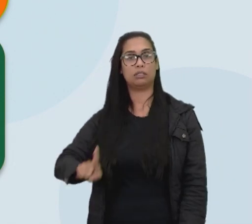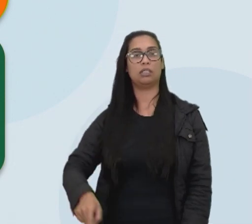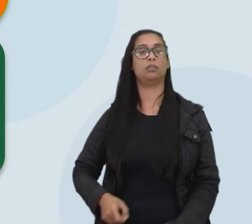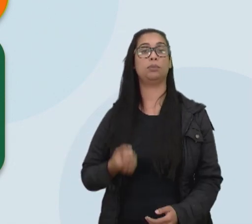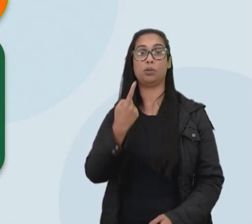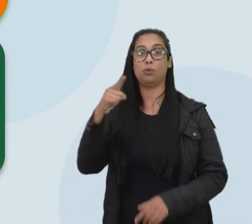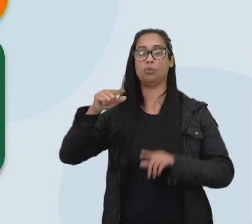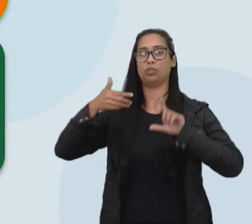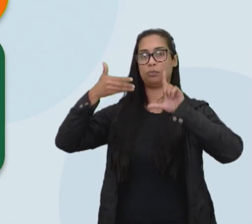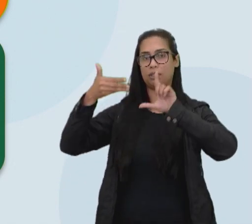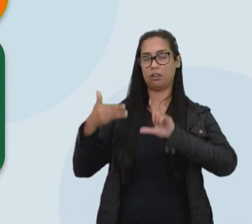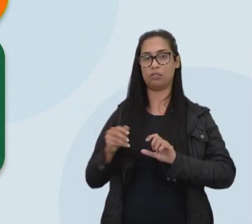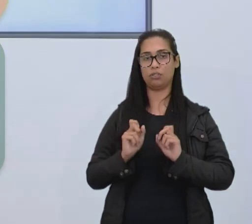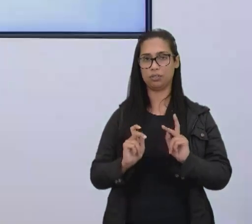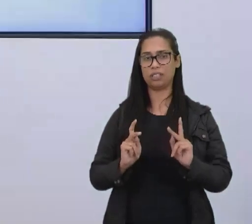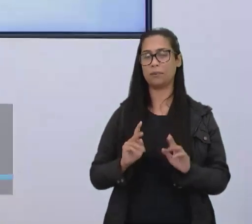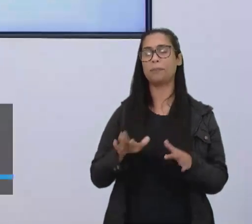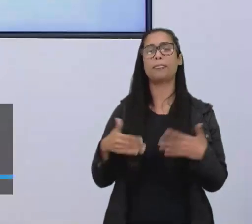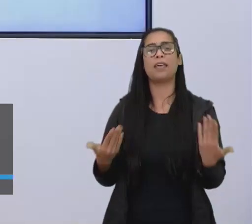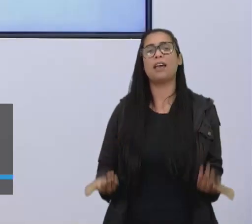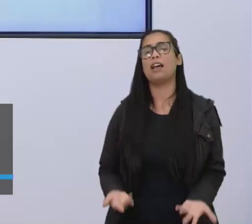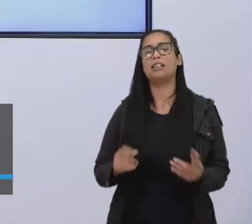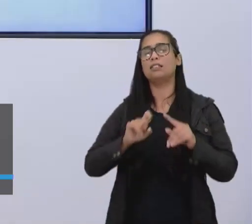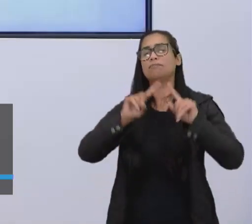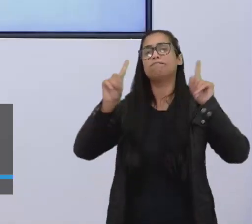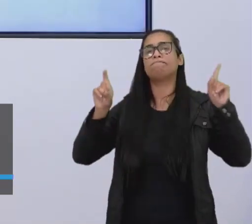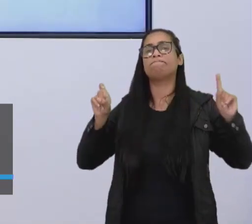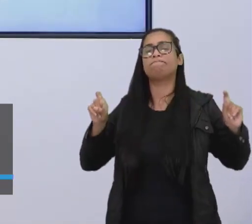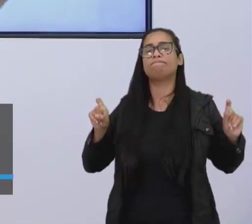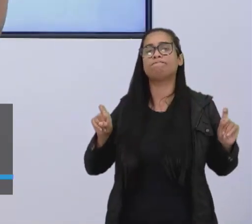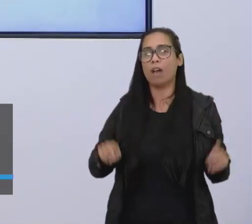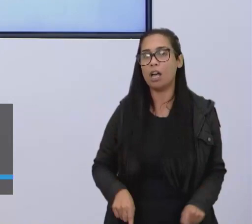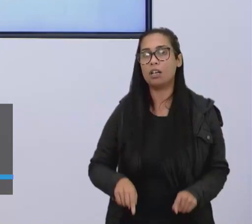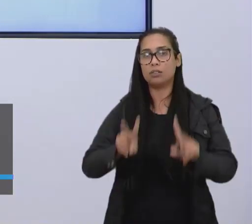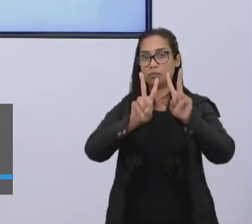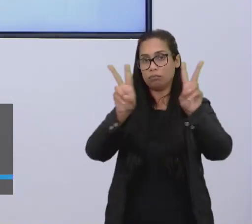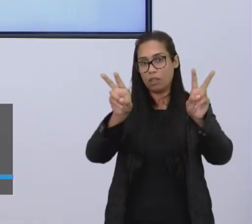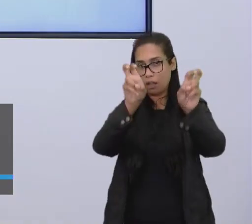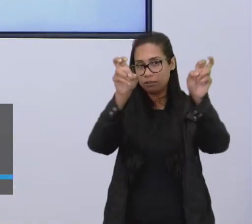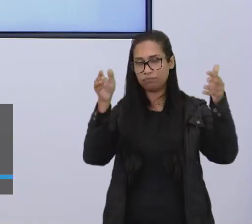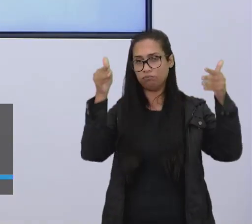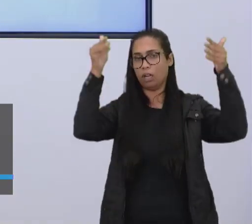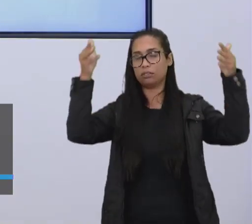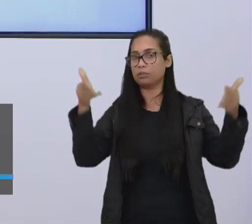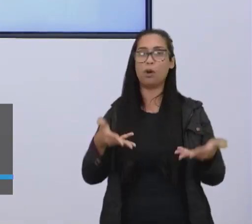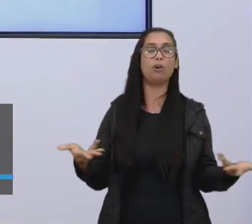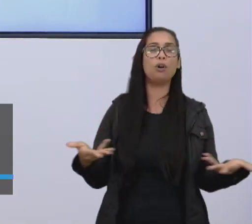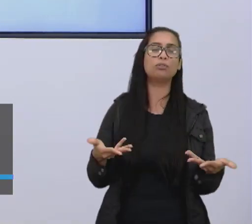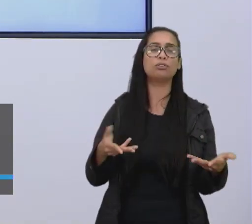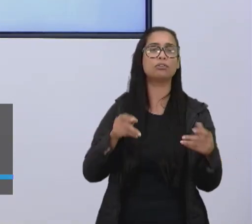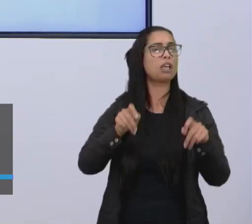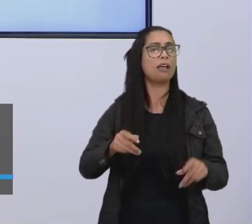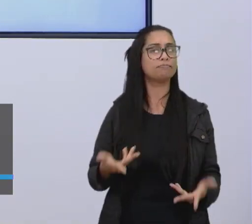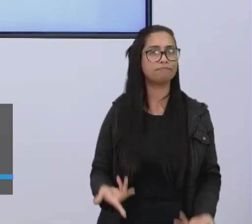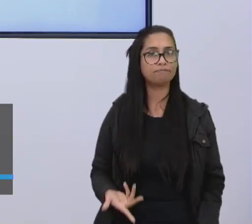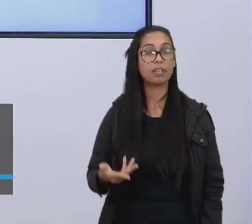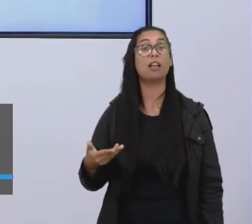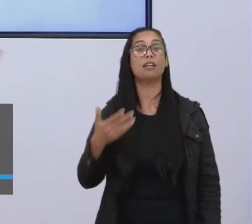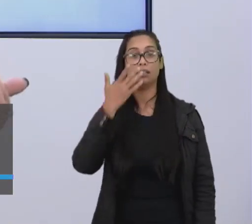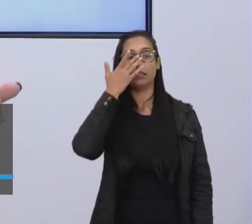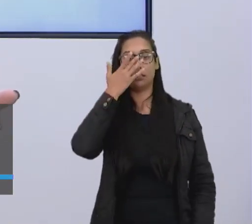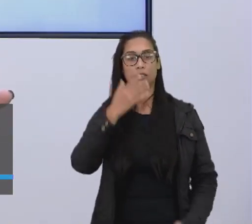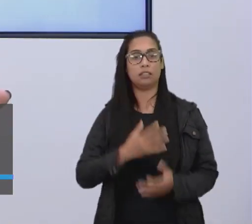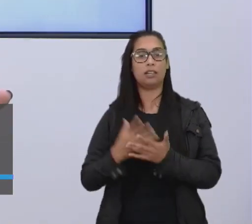E aí, qual é a pauta do momento? Então, vamos lá. A gente falou, vou fazer a